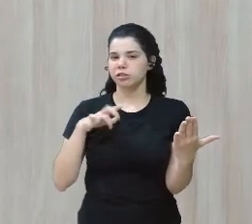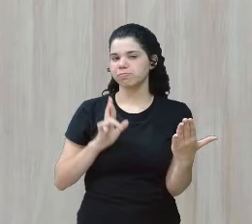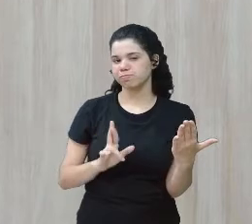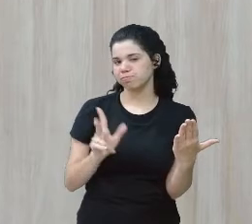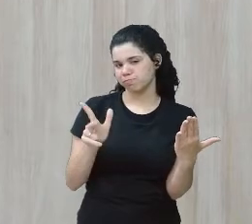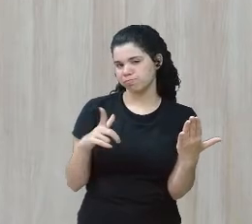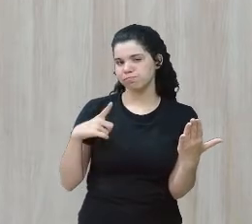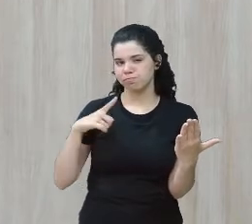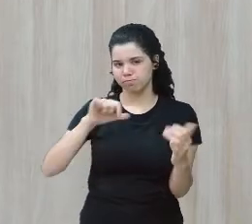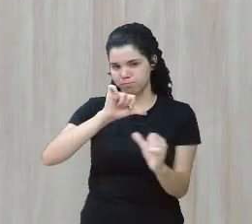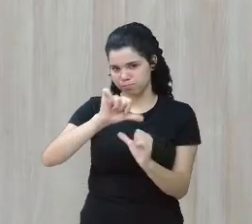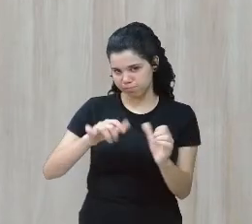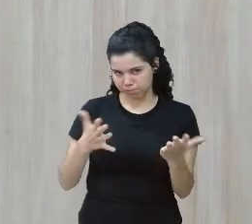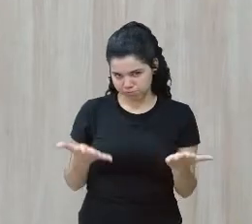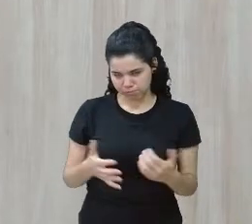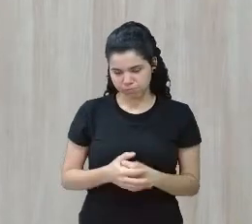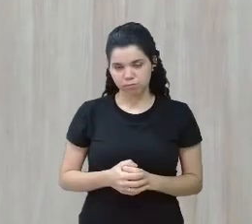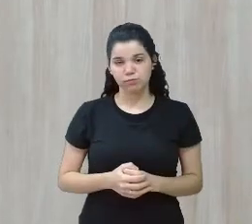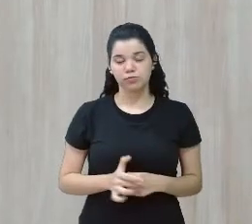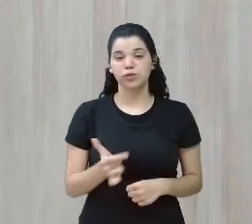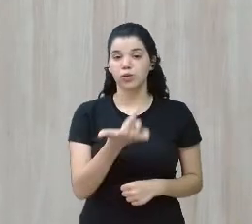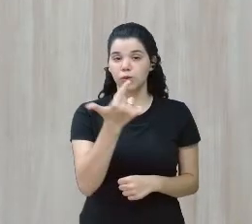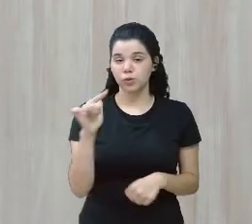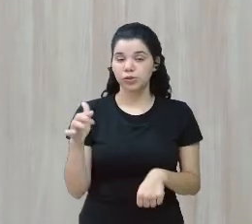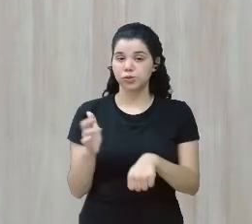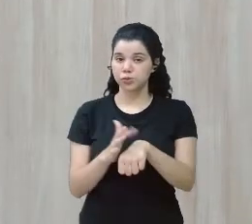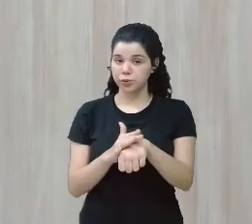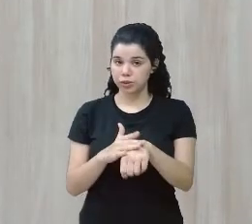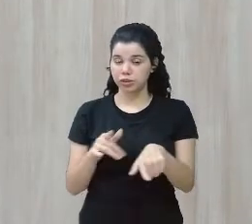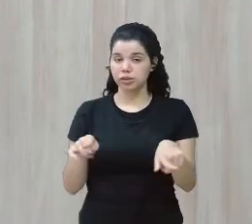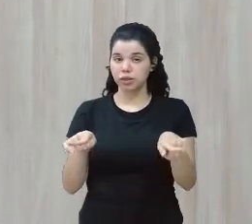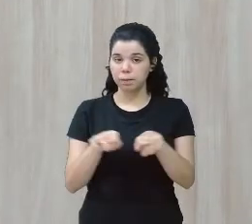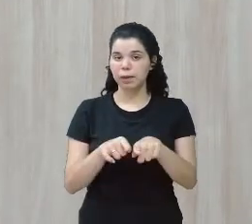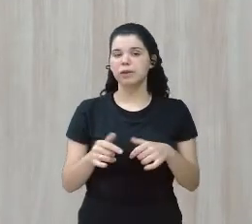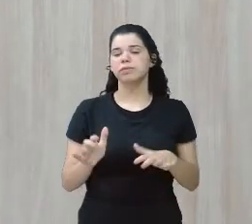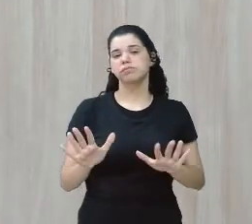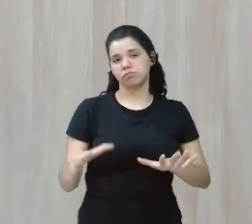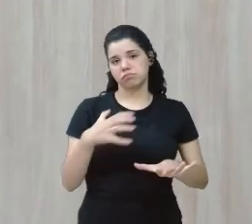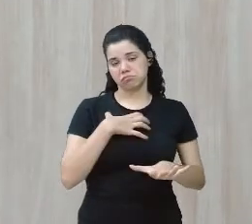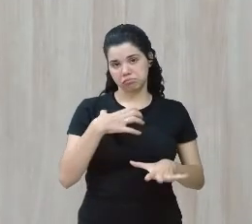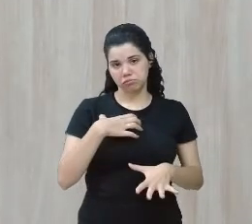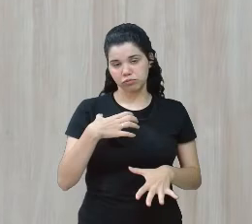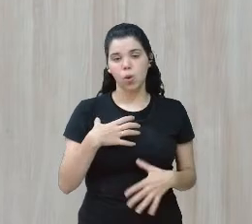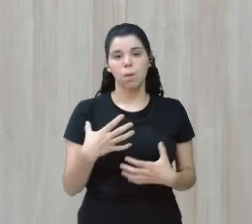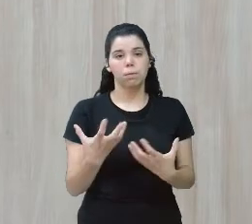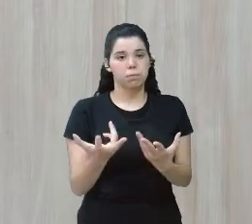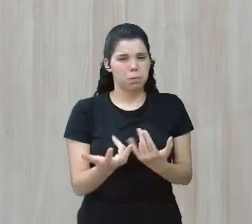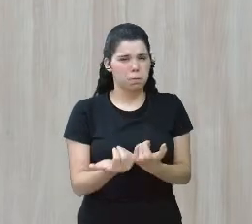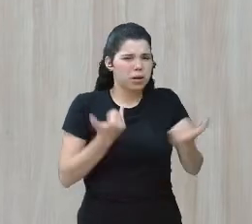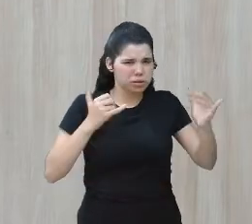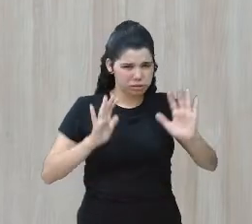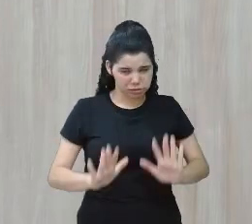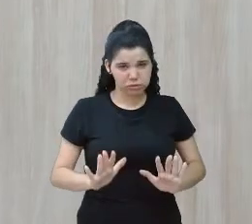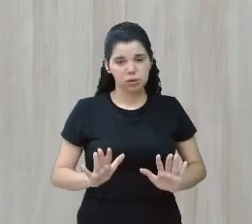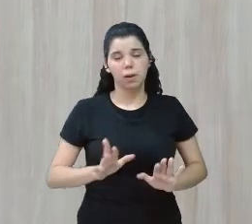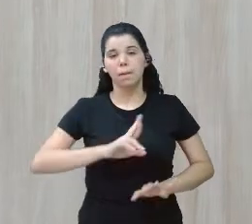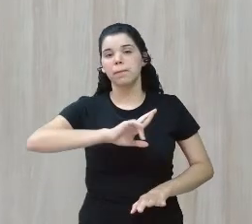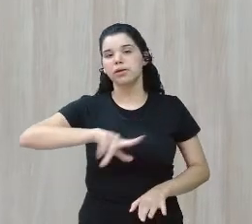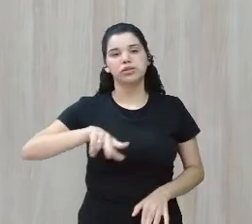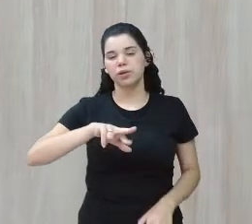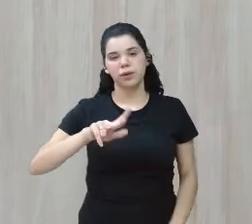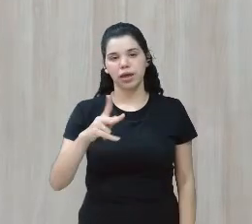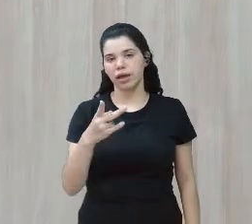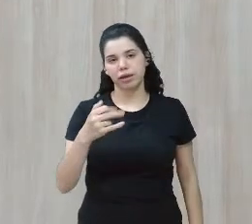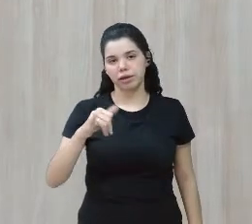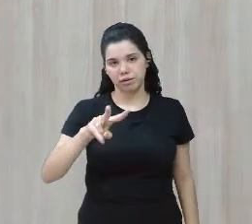alguma alteração. E existem outras doenças que os sintomas são bem parecidos, mas que não é o